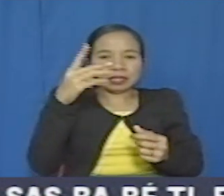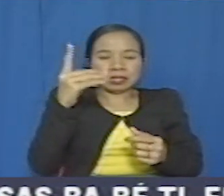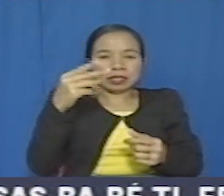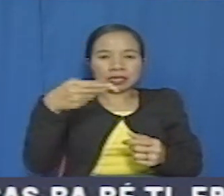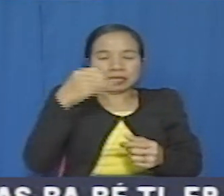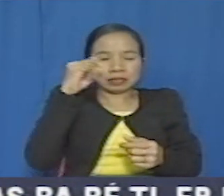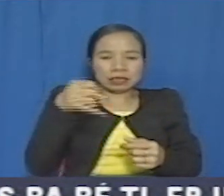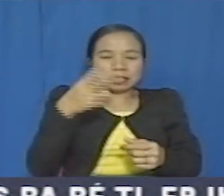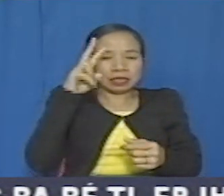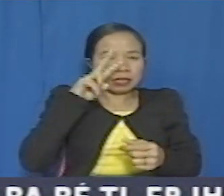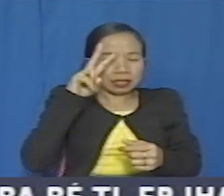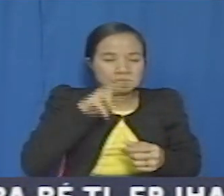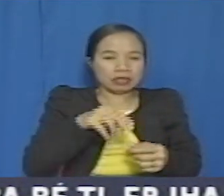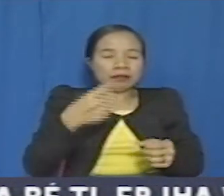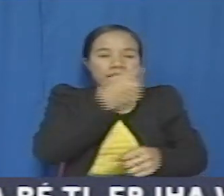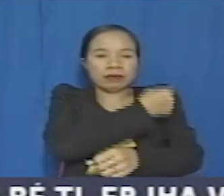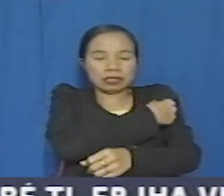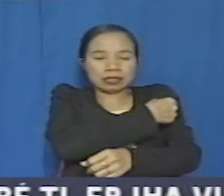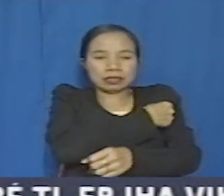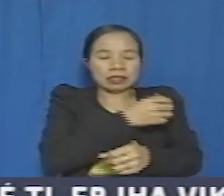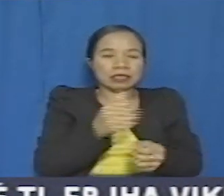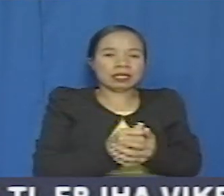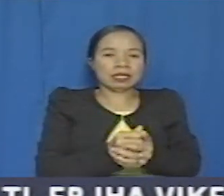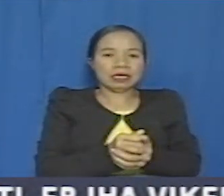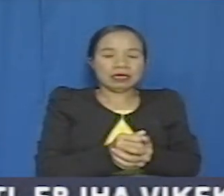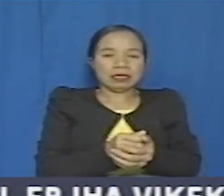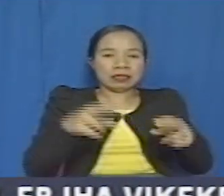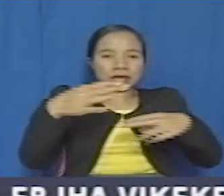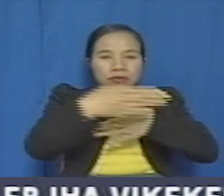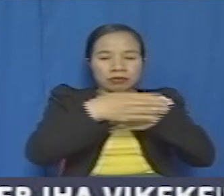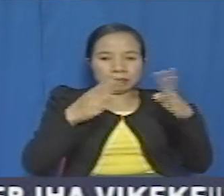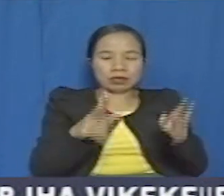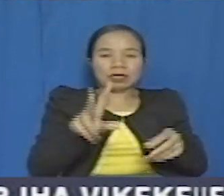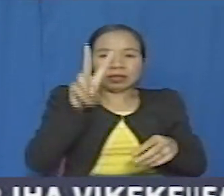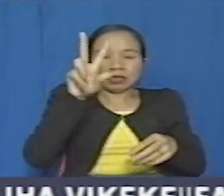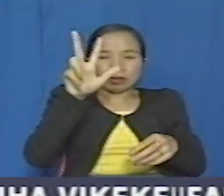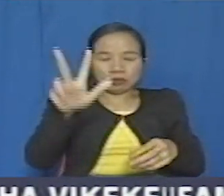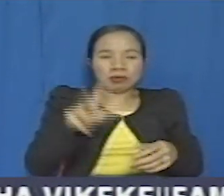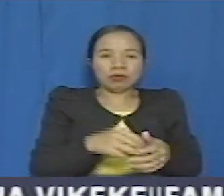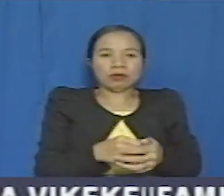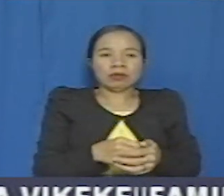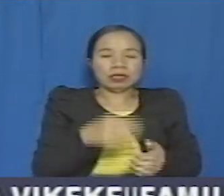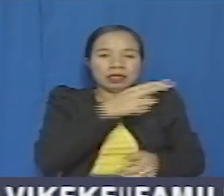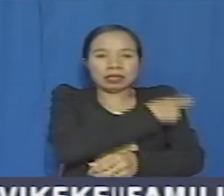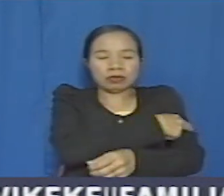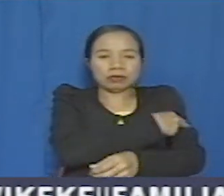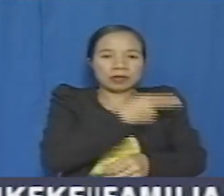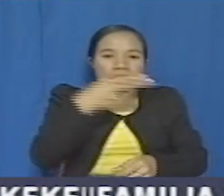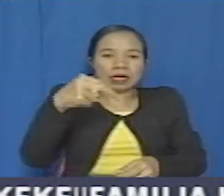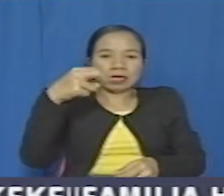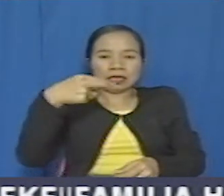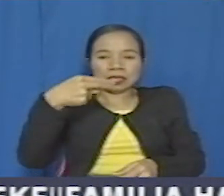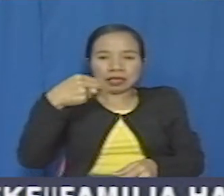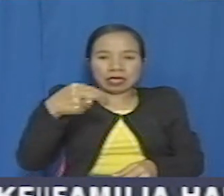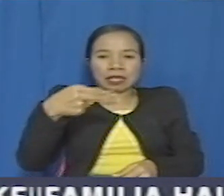ONU monitorização. Vacina AstraZeneca, Caixa Tolo, nebe congelado e a armazém Hospital Nacional.